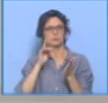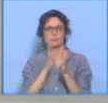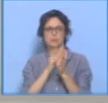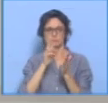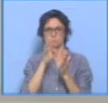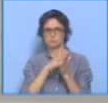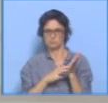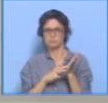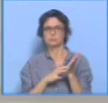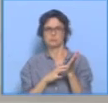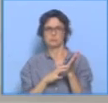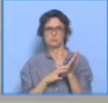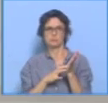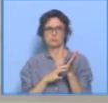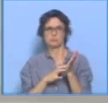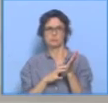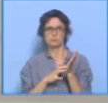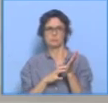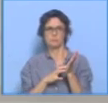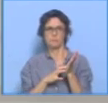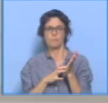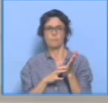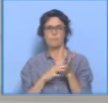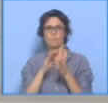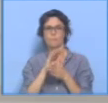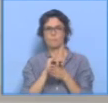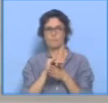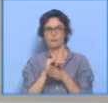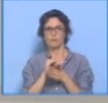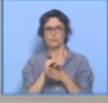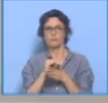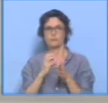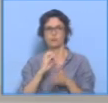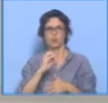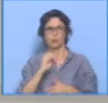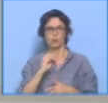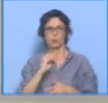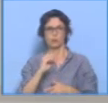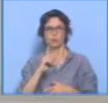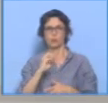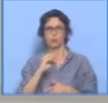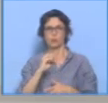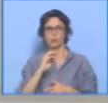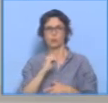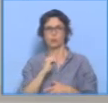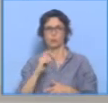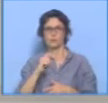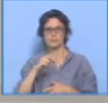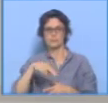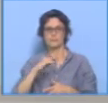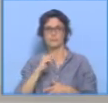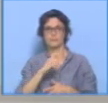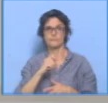legou. Um é este, da carta aos Colossenses, e outro está no princípio da carta aos Efésios.